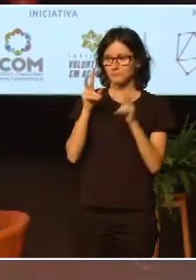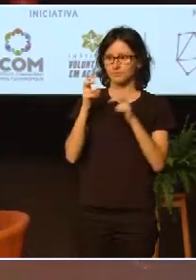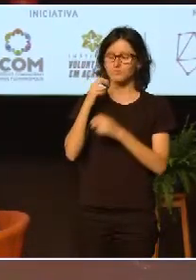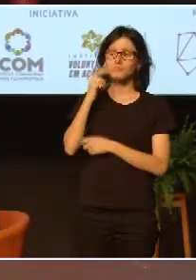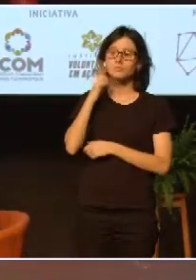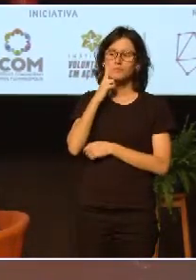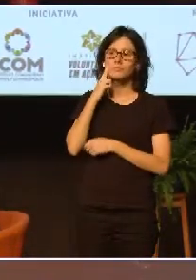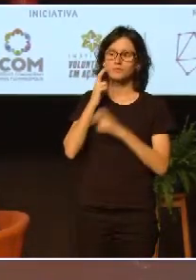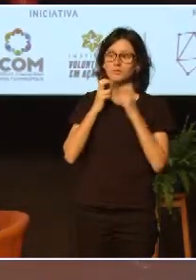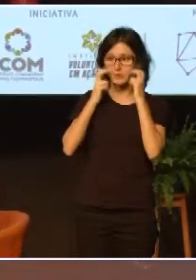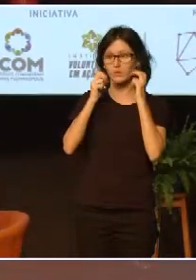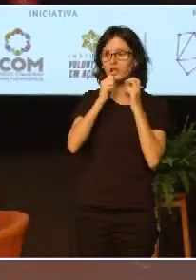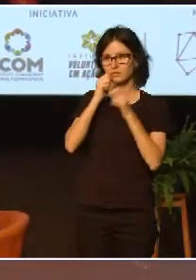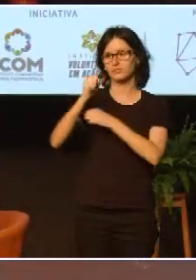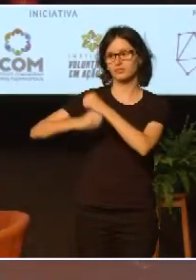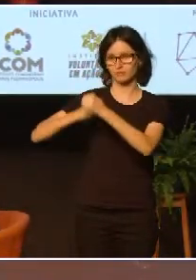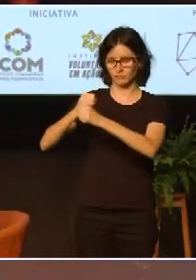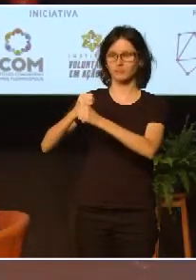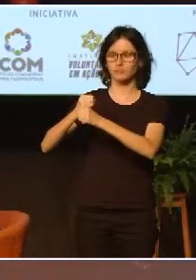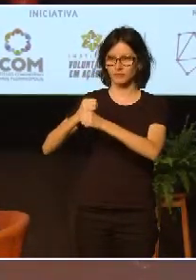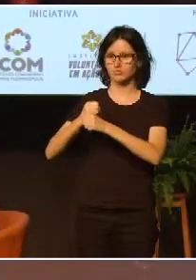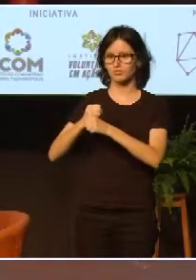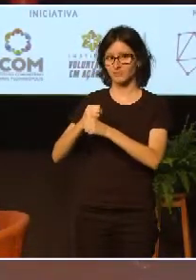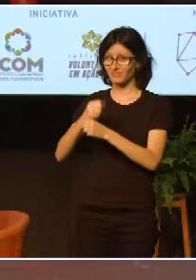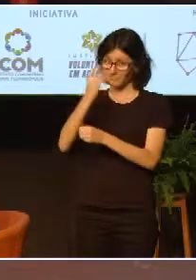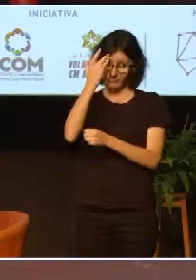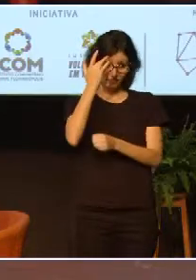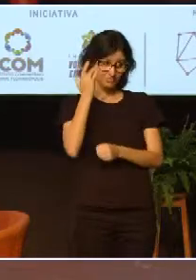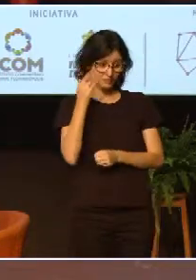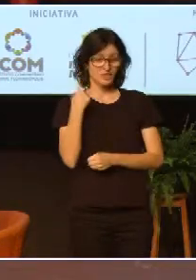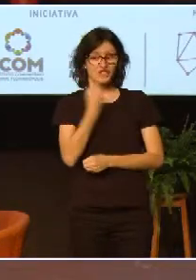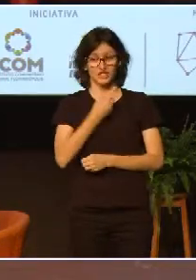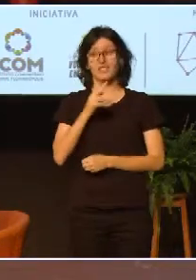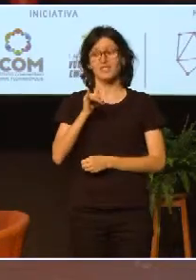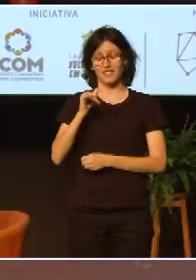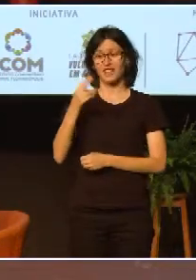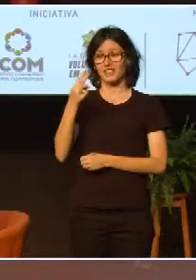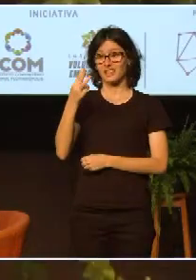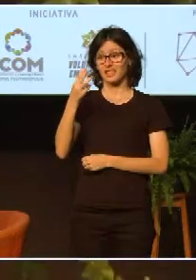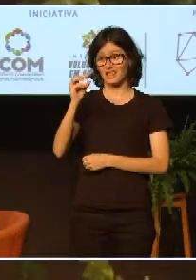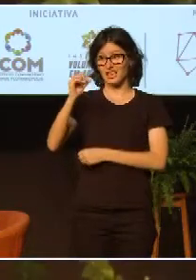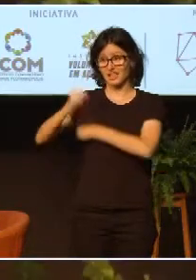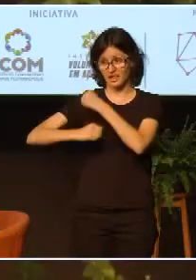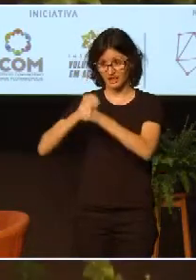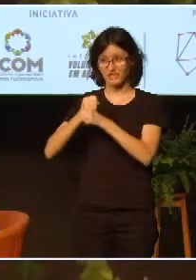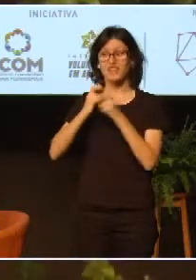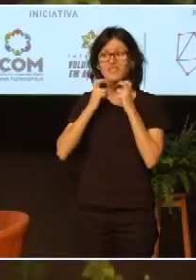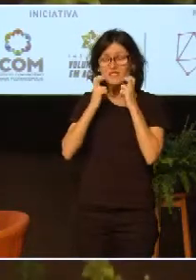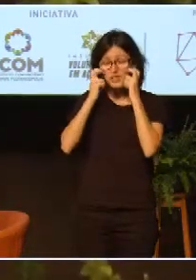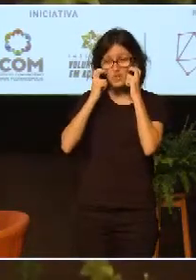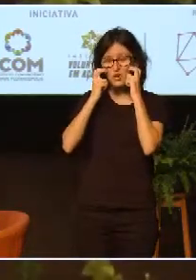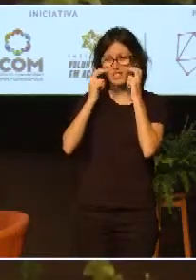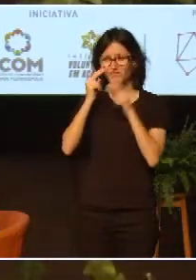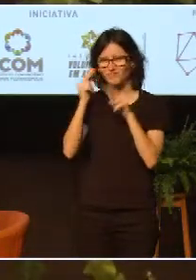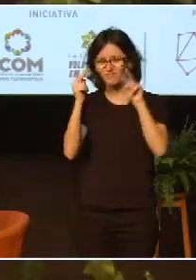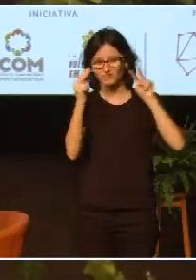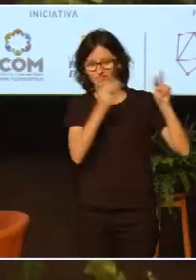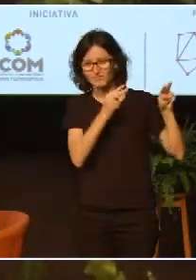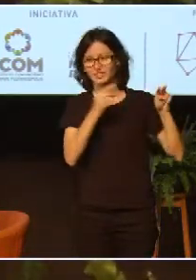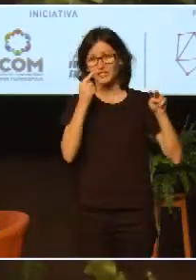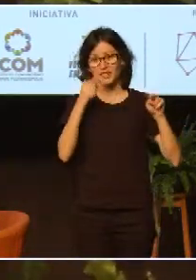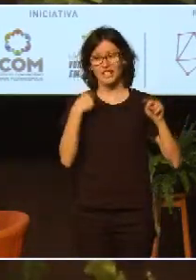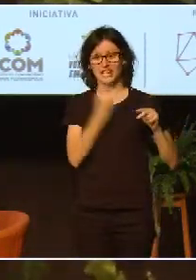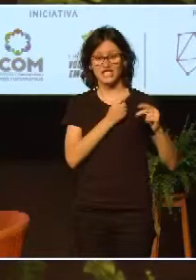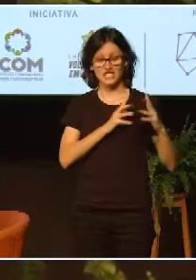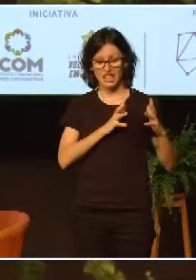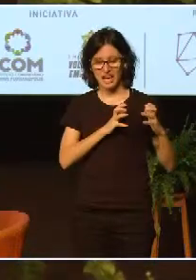Eu acho que a gente vai ter muita, mas muita vergonha daqui a 30 anos de olhar para trás e ver que a gente está brigando